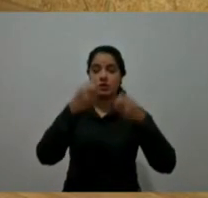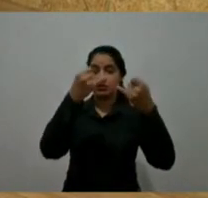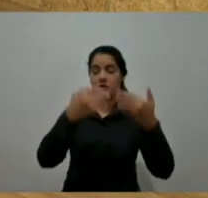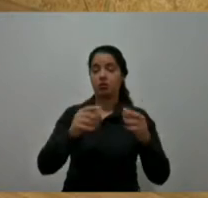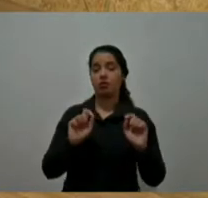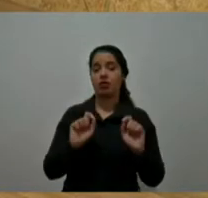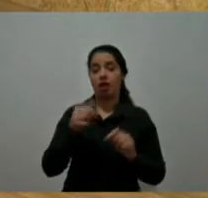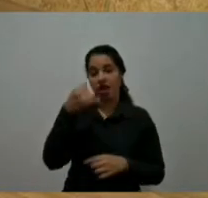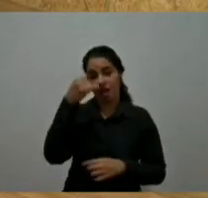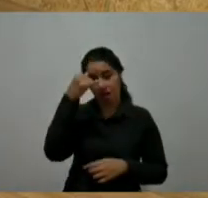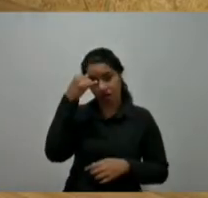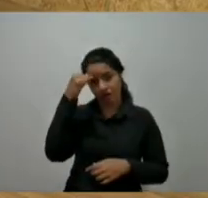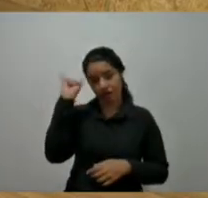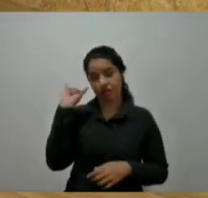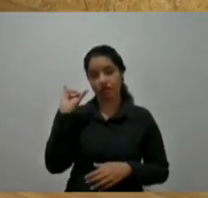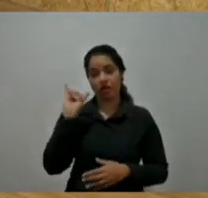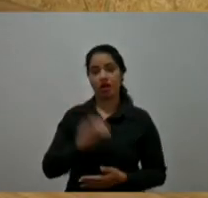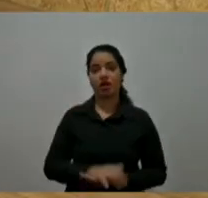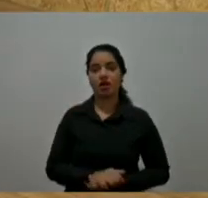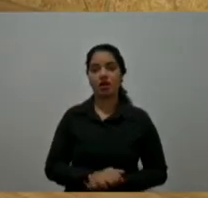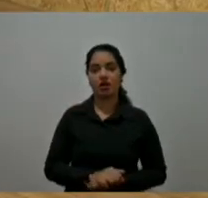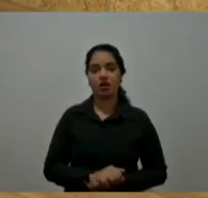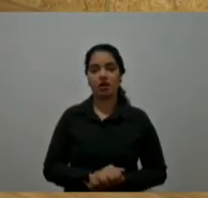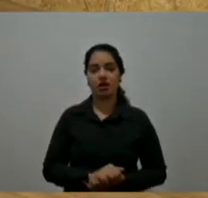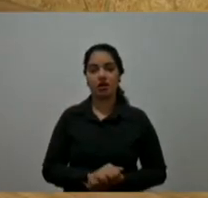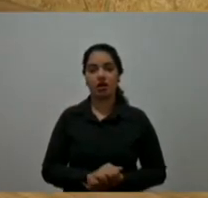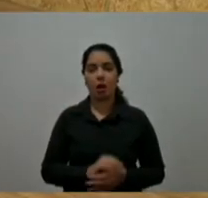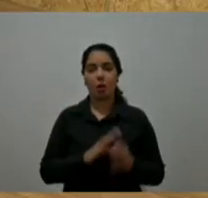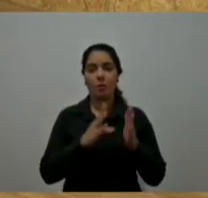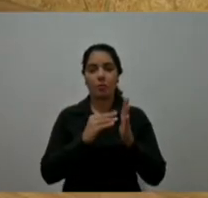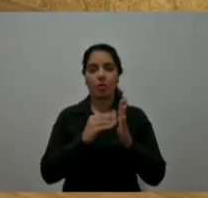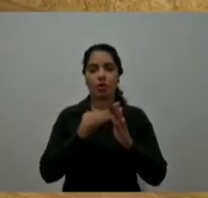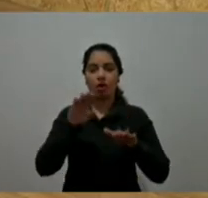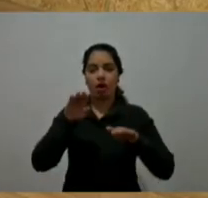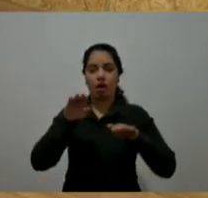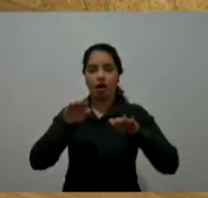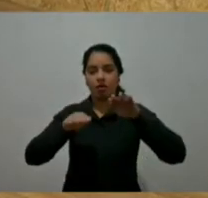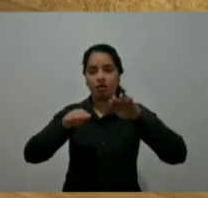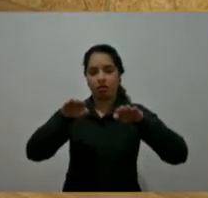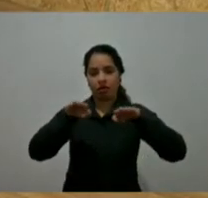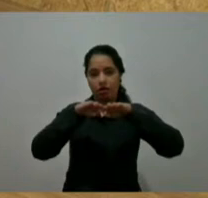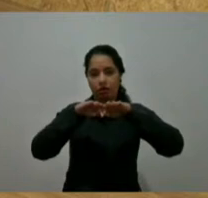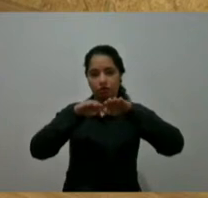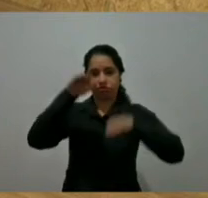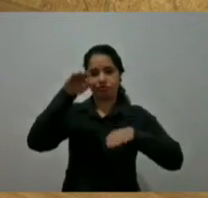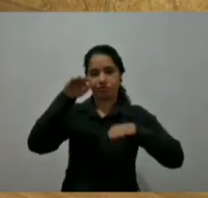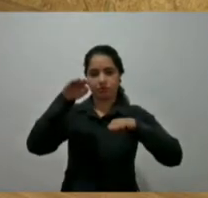o modelo de maior desigualdade por educação. Sabe assim,